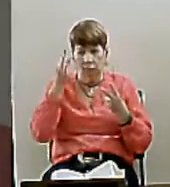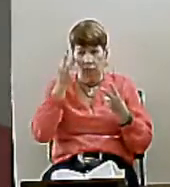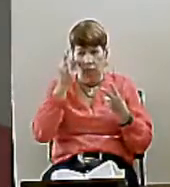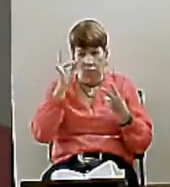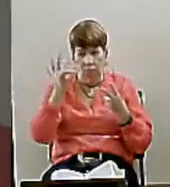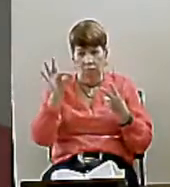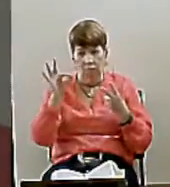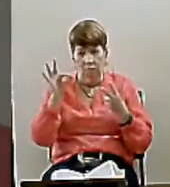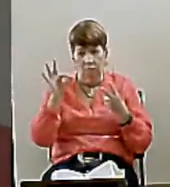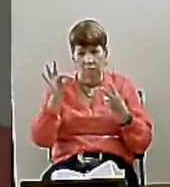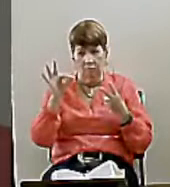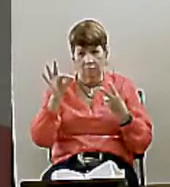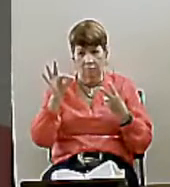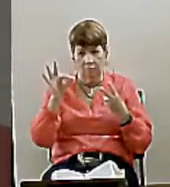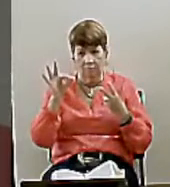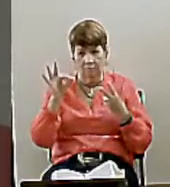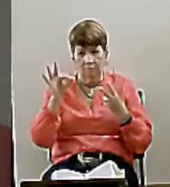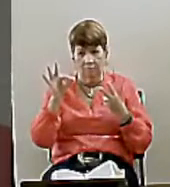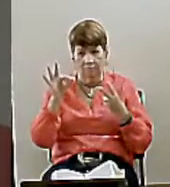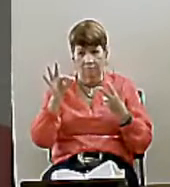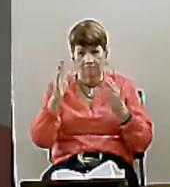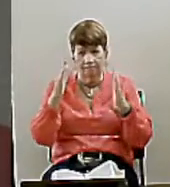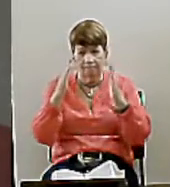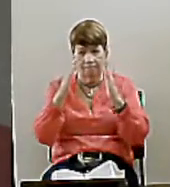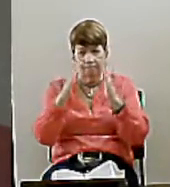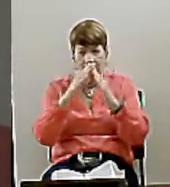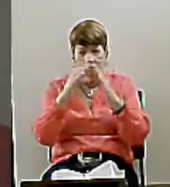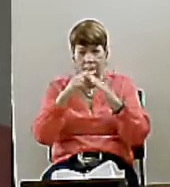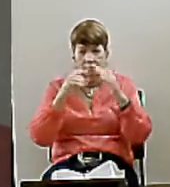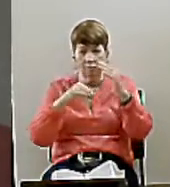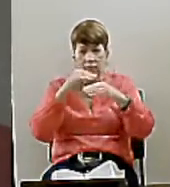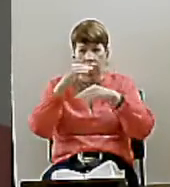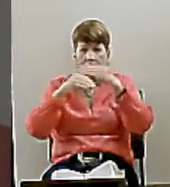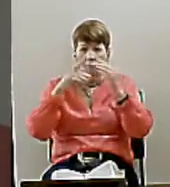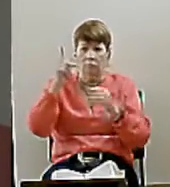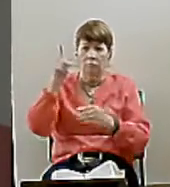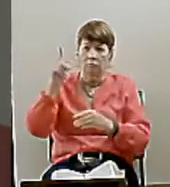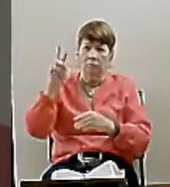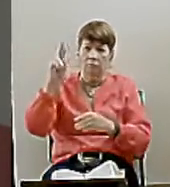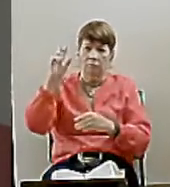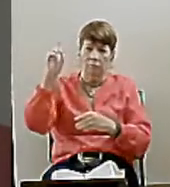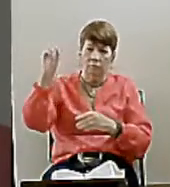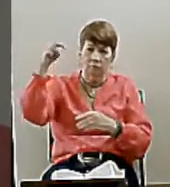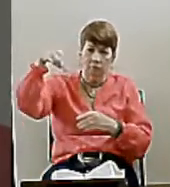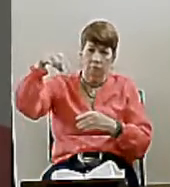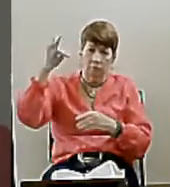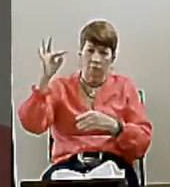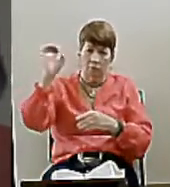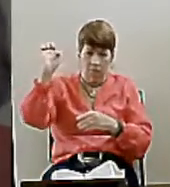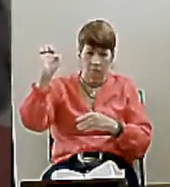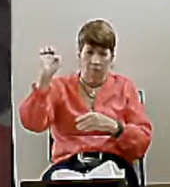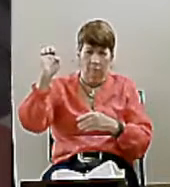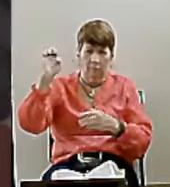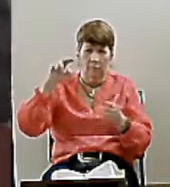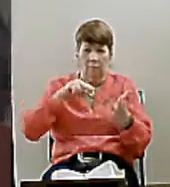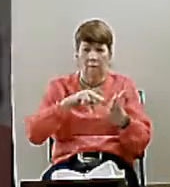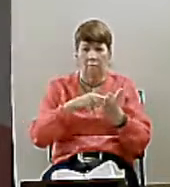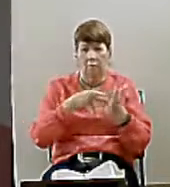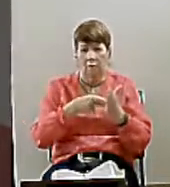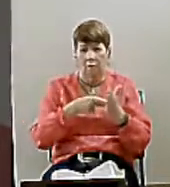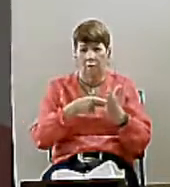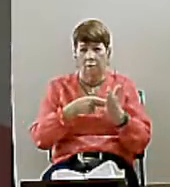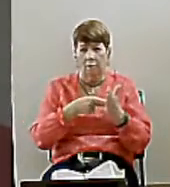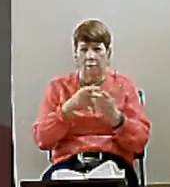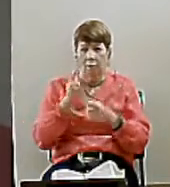dos irmãos é expressão Prudente Construtor A Palavra Prudente traduzida aqui ela realmente tem o sentido de